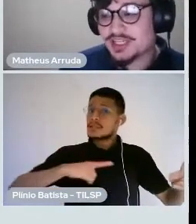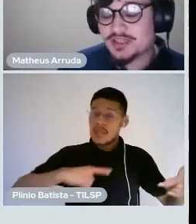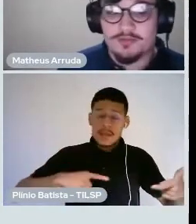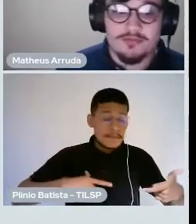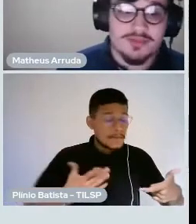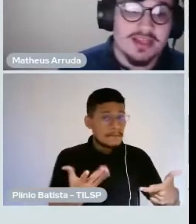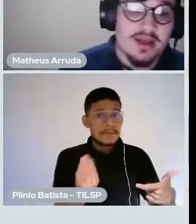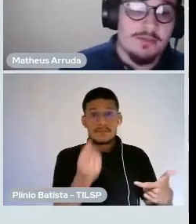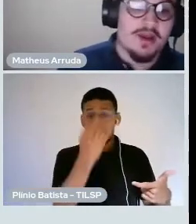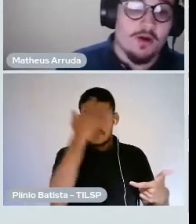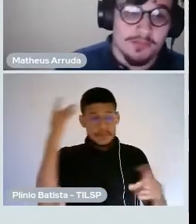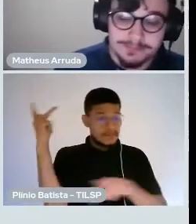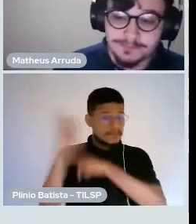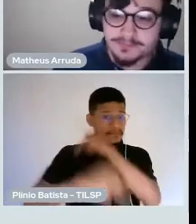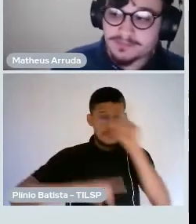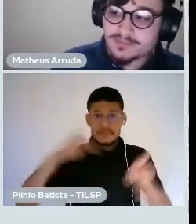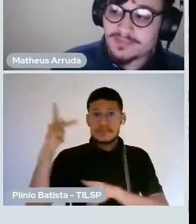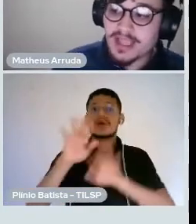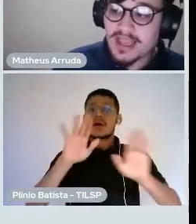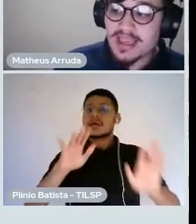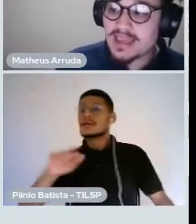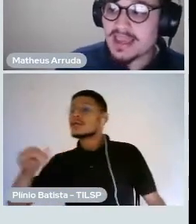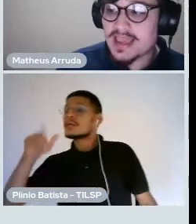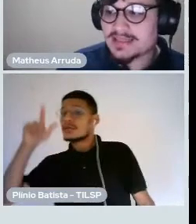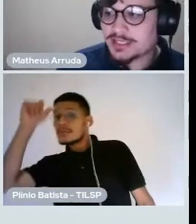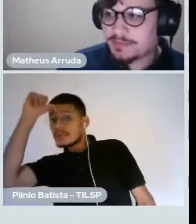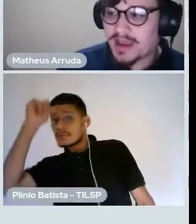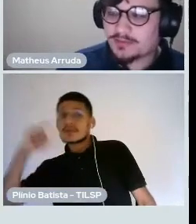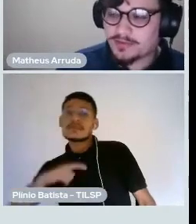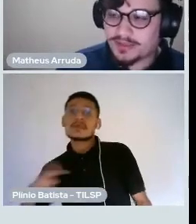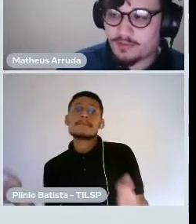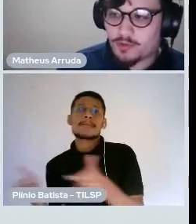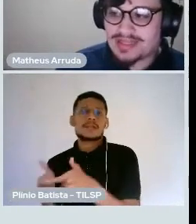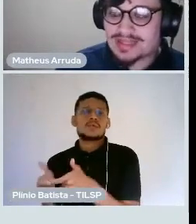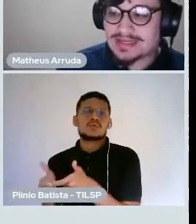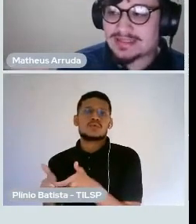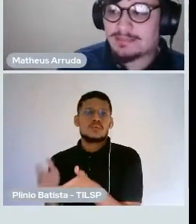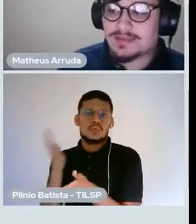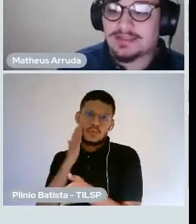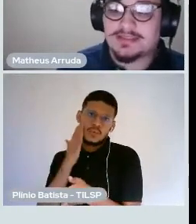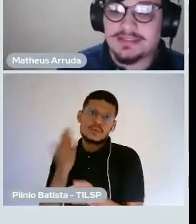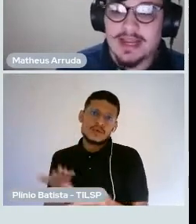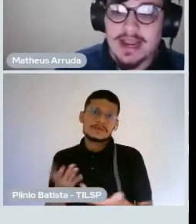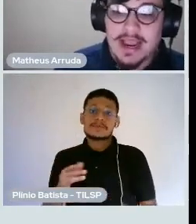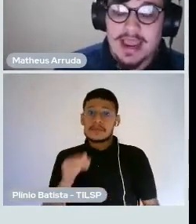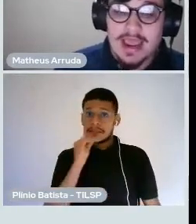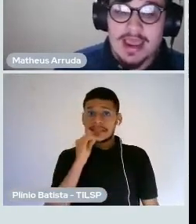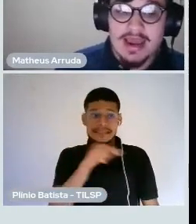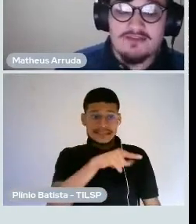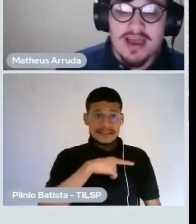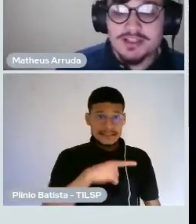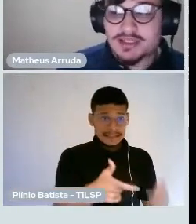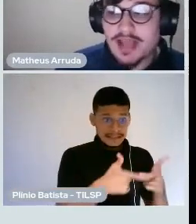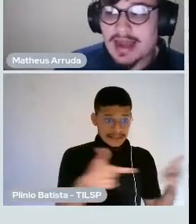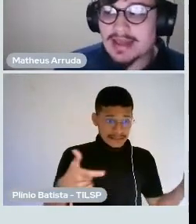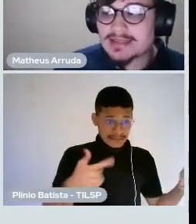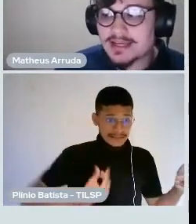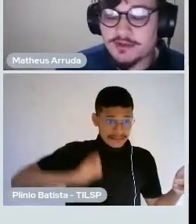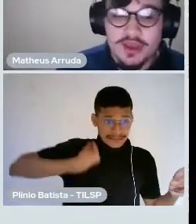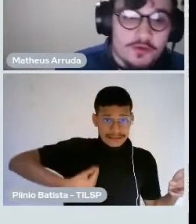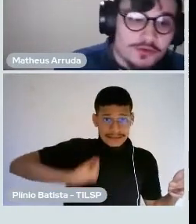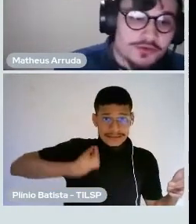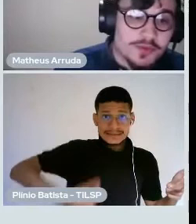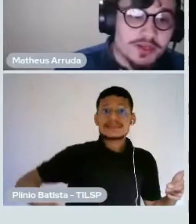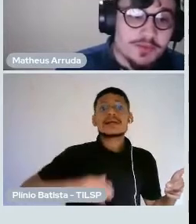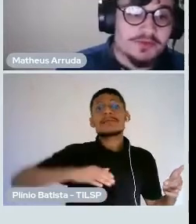Na Índia a gente já tem um cenário menor. E esse aspecto de uma quantidade grande de habitantes, ele vai, acho que, além dessa